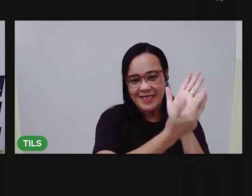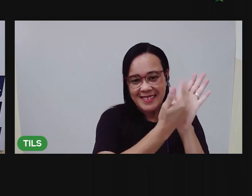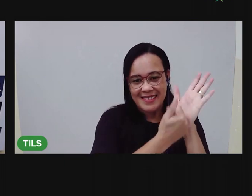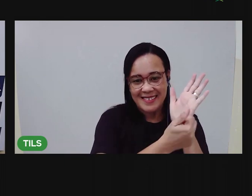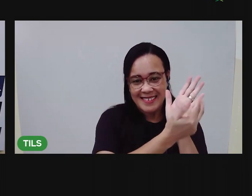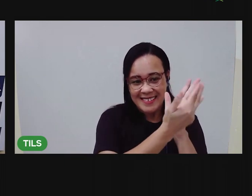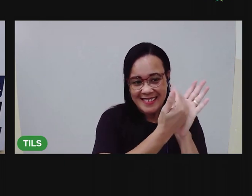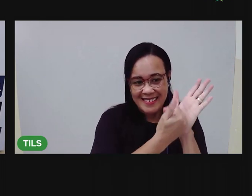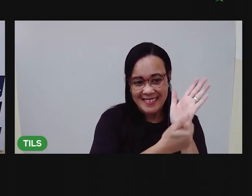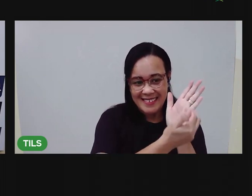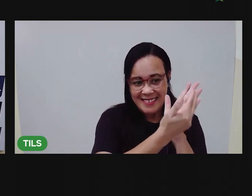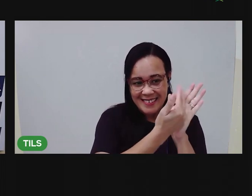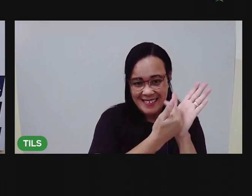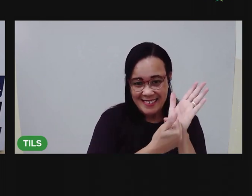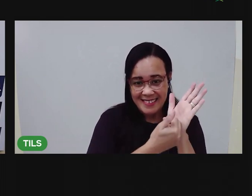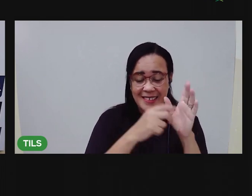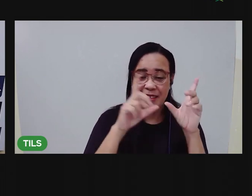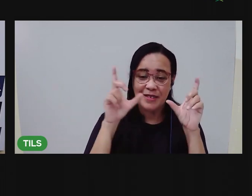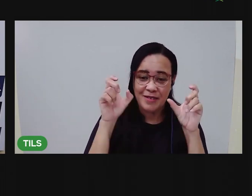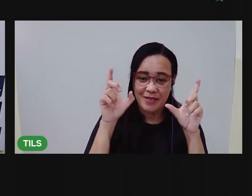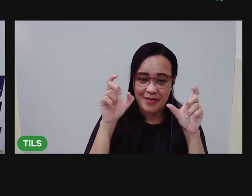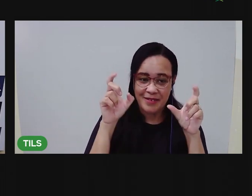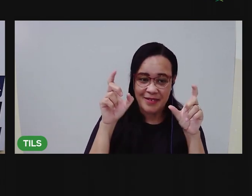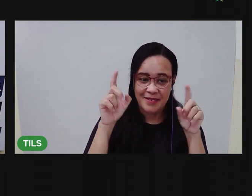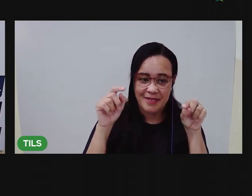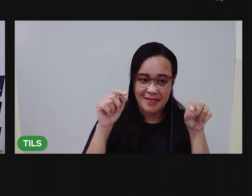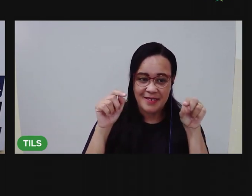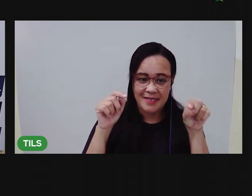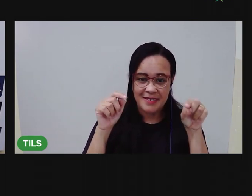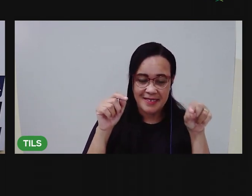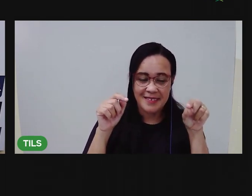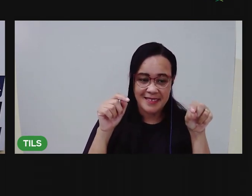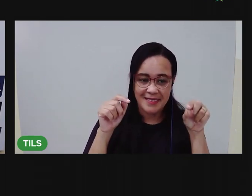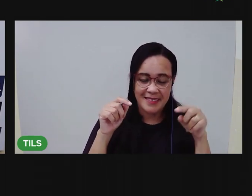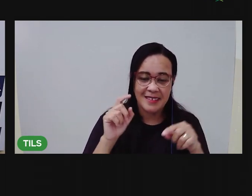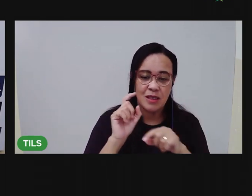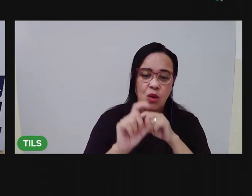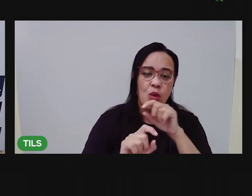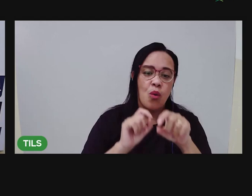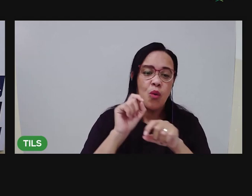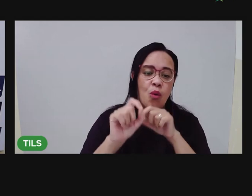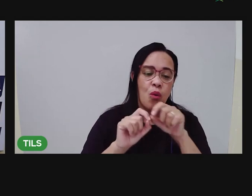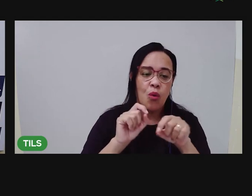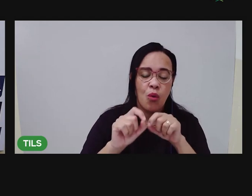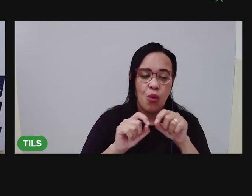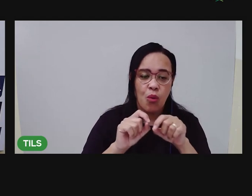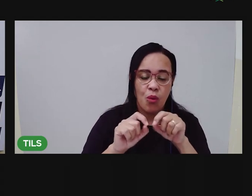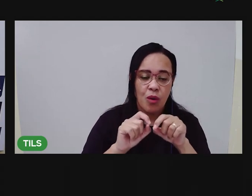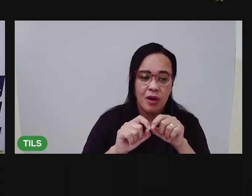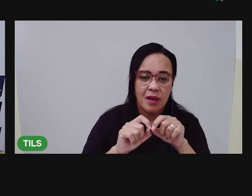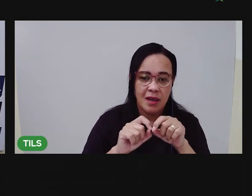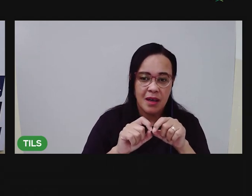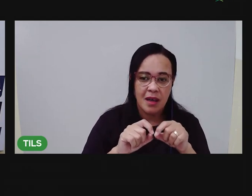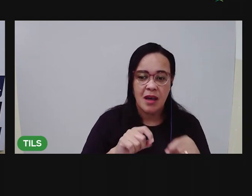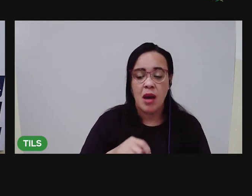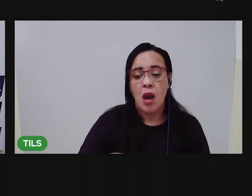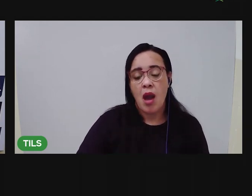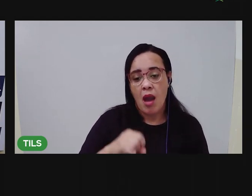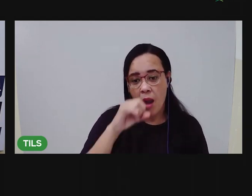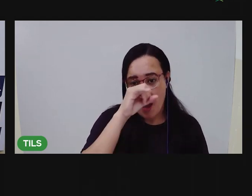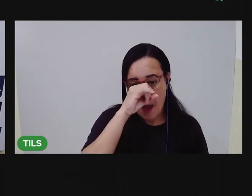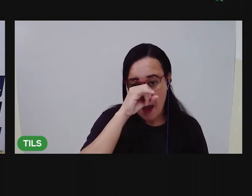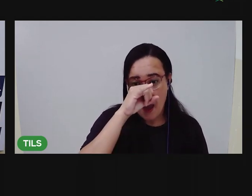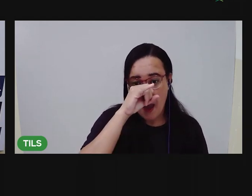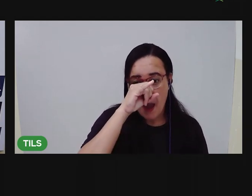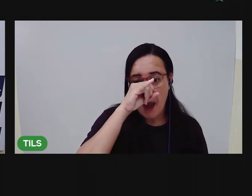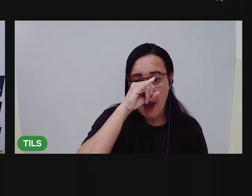aqui. Olha. É um porquinho, né? Está aqui num carrinho. Parece que